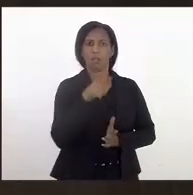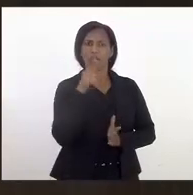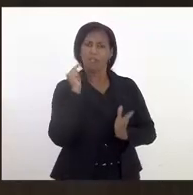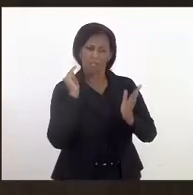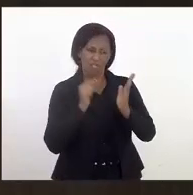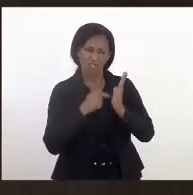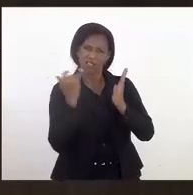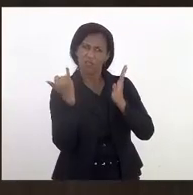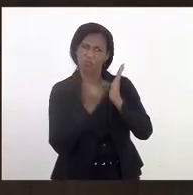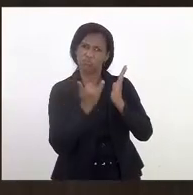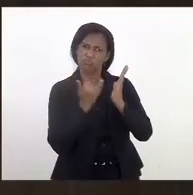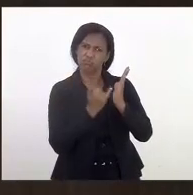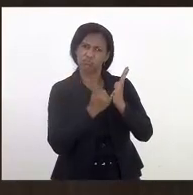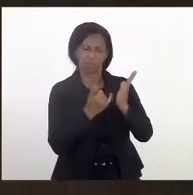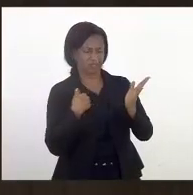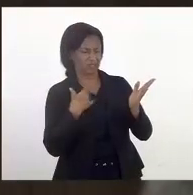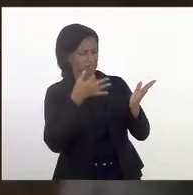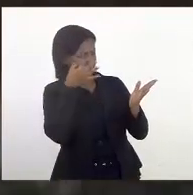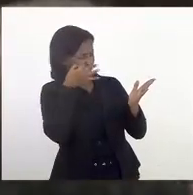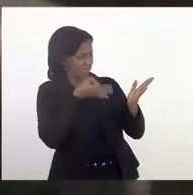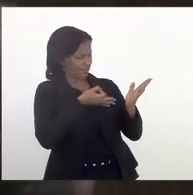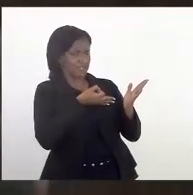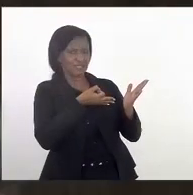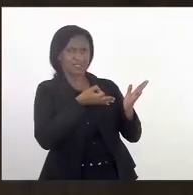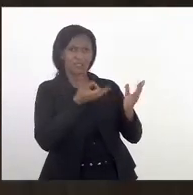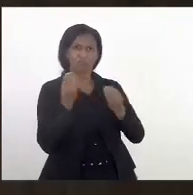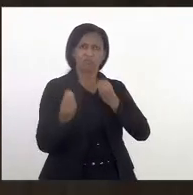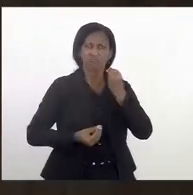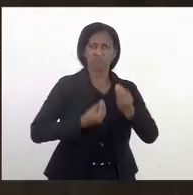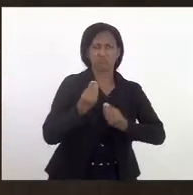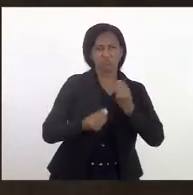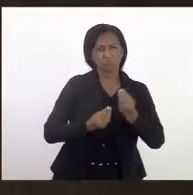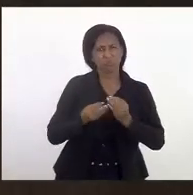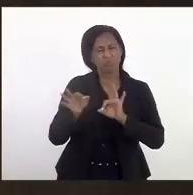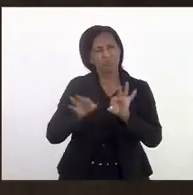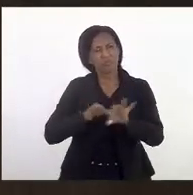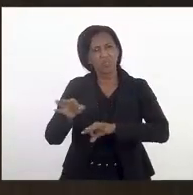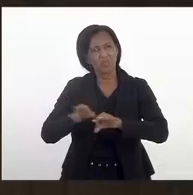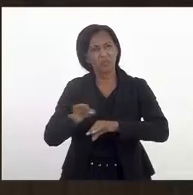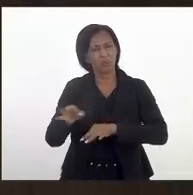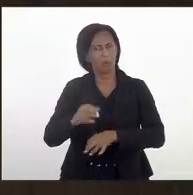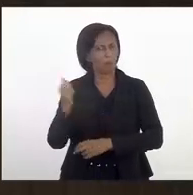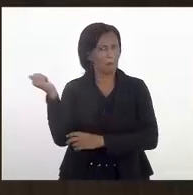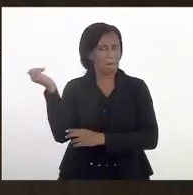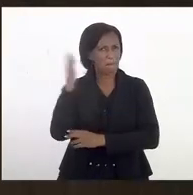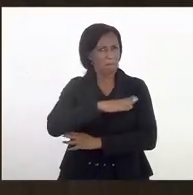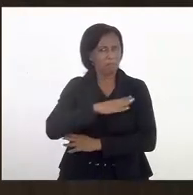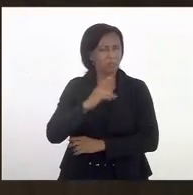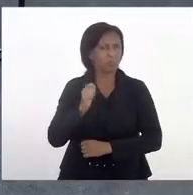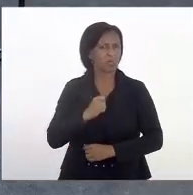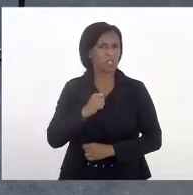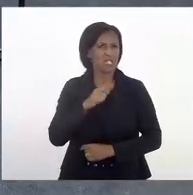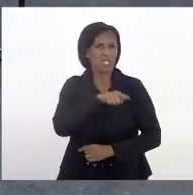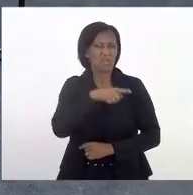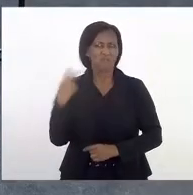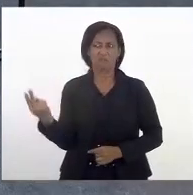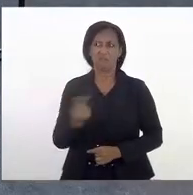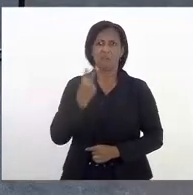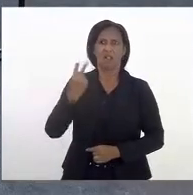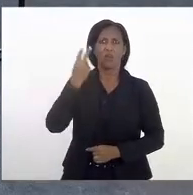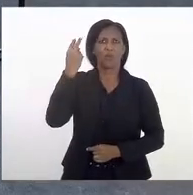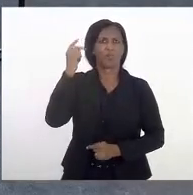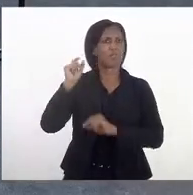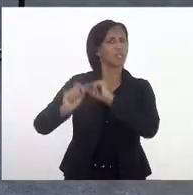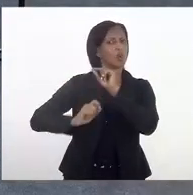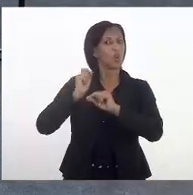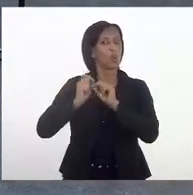editorial ele me chamou atenção como de forma perniciosa ele sombra valoriza o